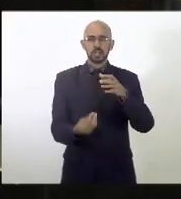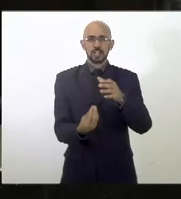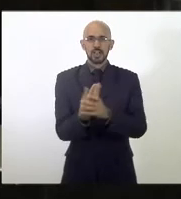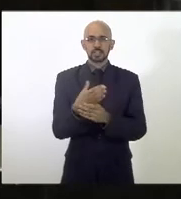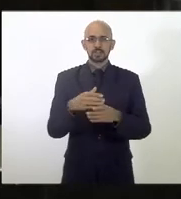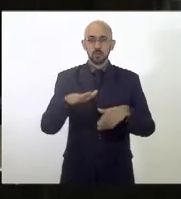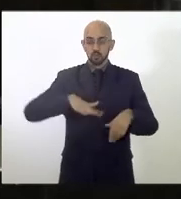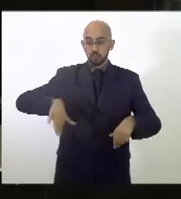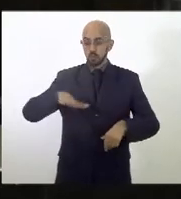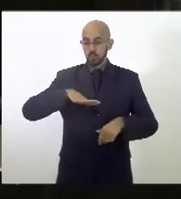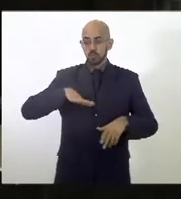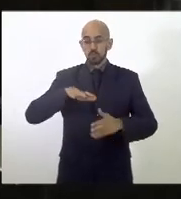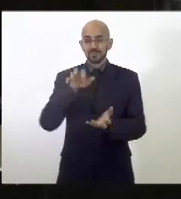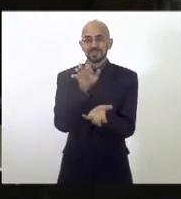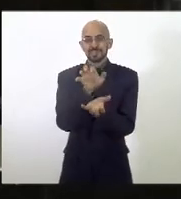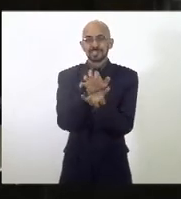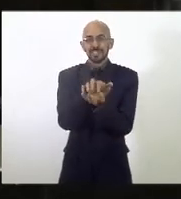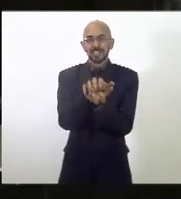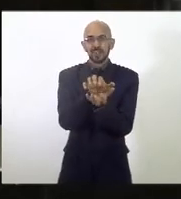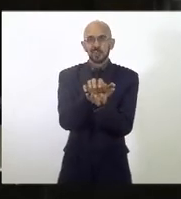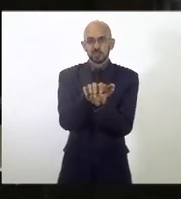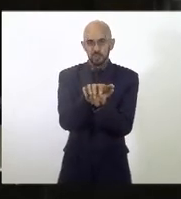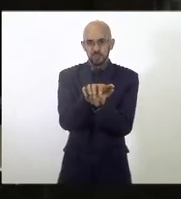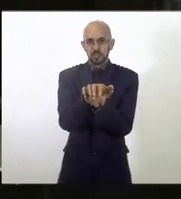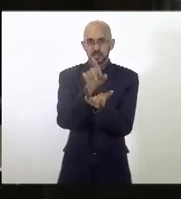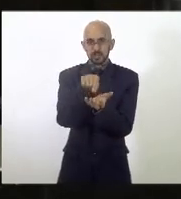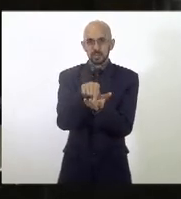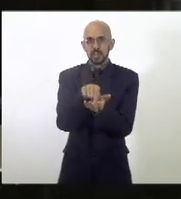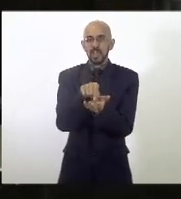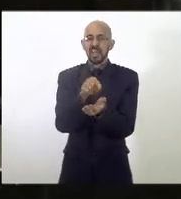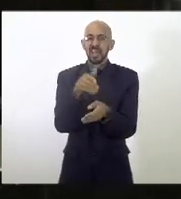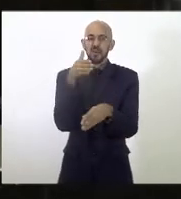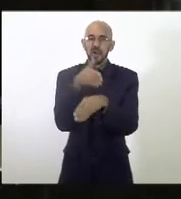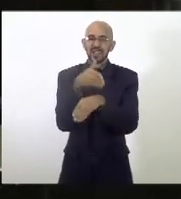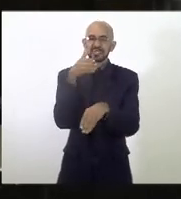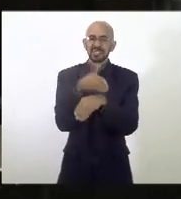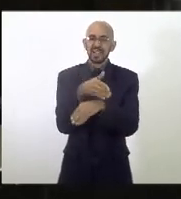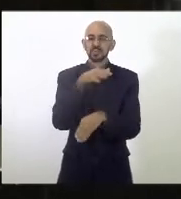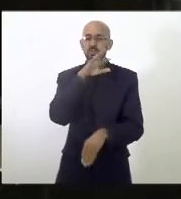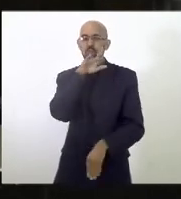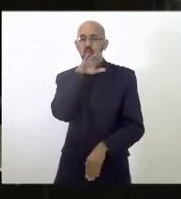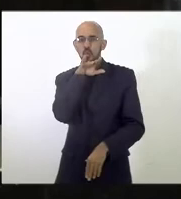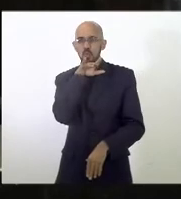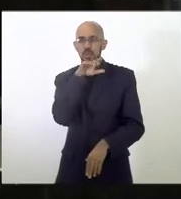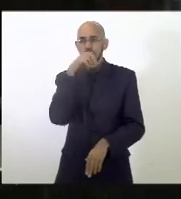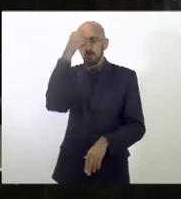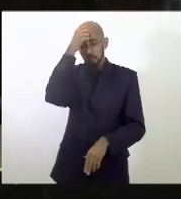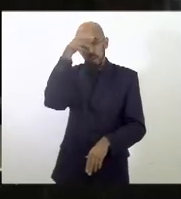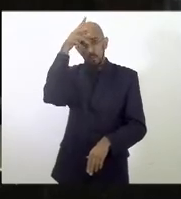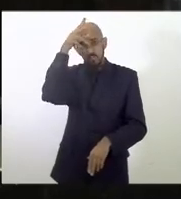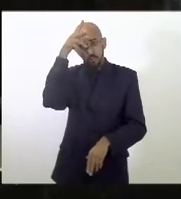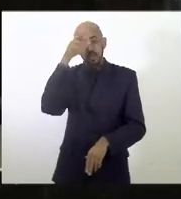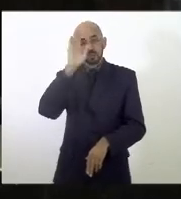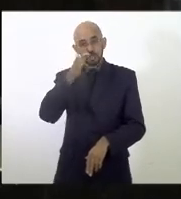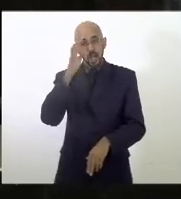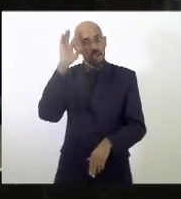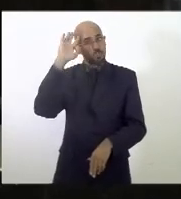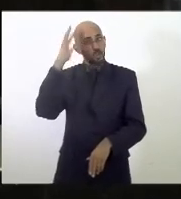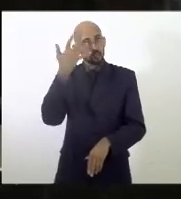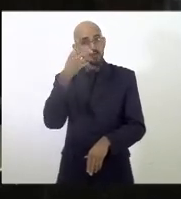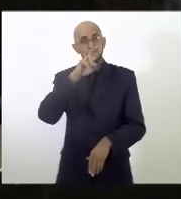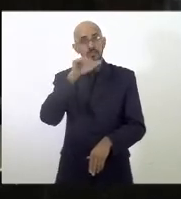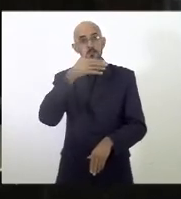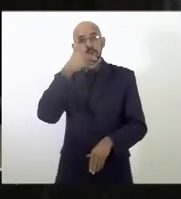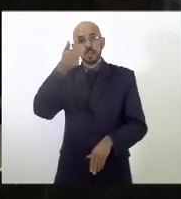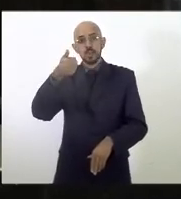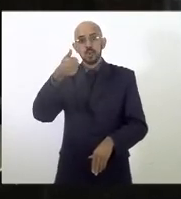tão importante para o Estado e que a acessibilidade é muito ruim. E o prefeito já, graças a Deus, tomou providência, vai melhorar a